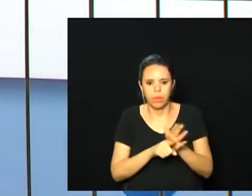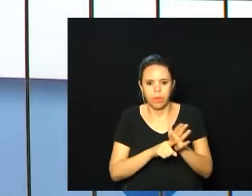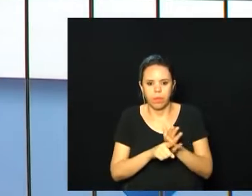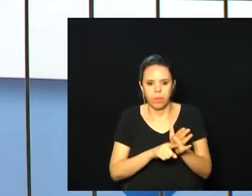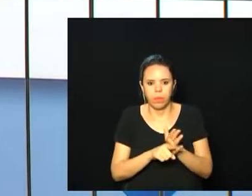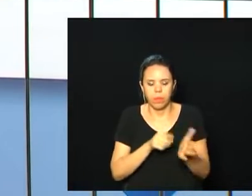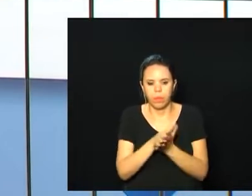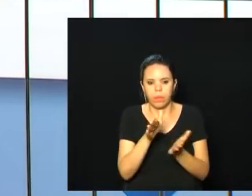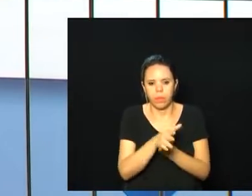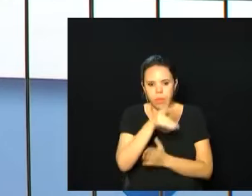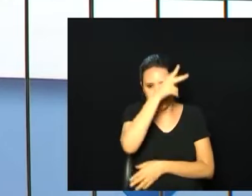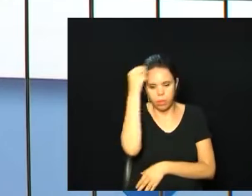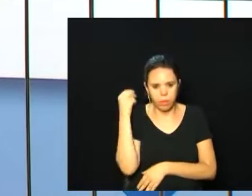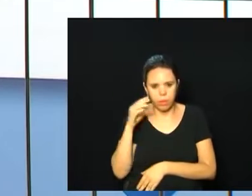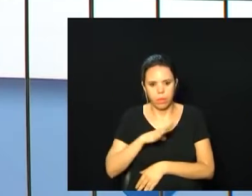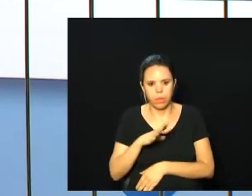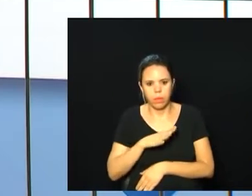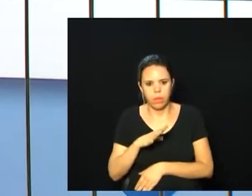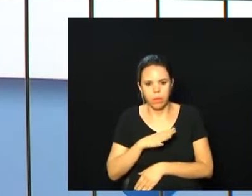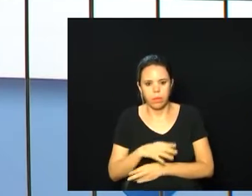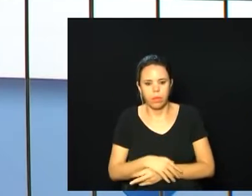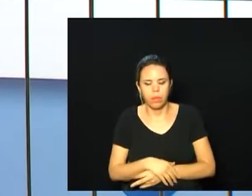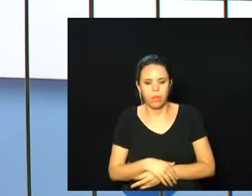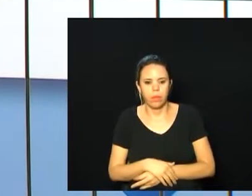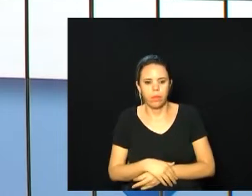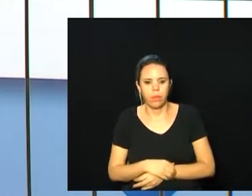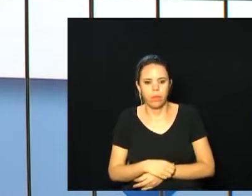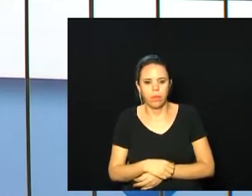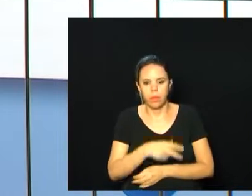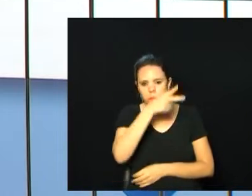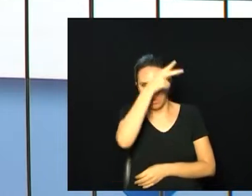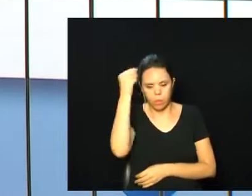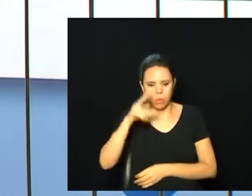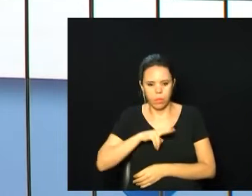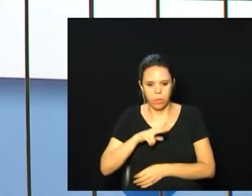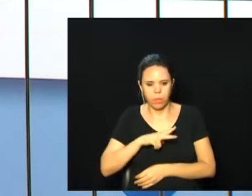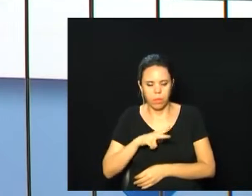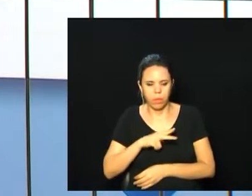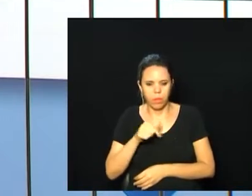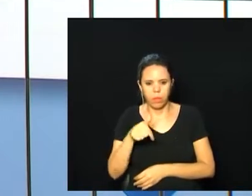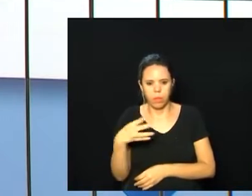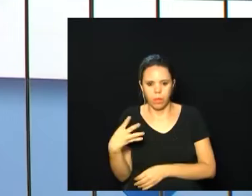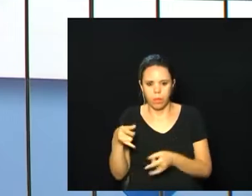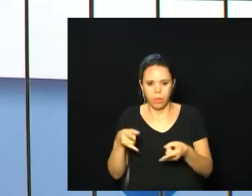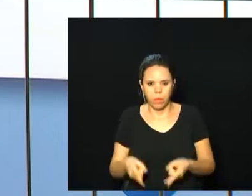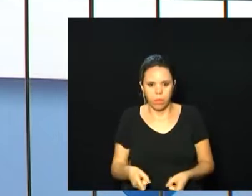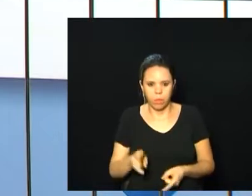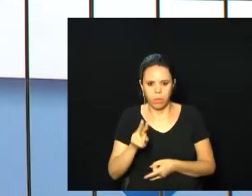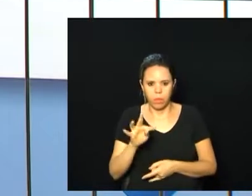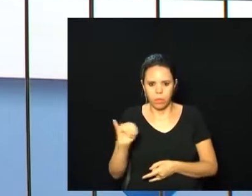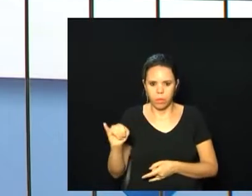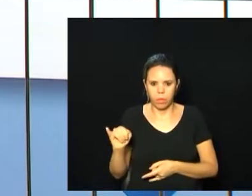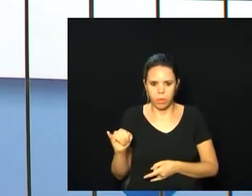boletim emitido pela Prefeitura, a cidade conta nas redes pública e privada com 74 leitos de